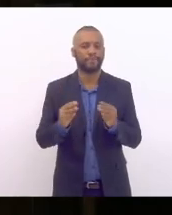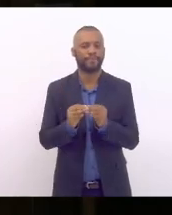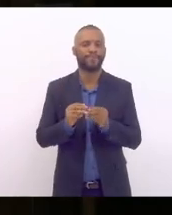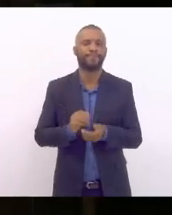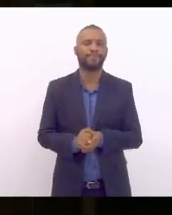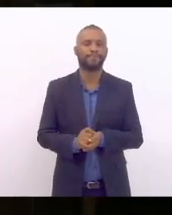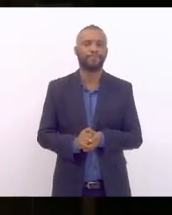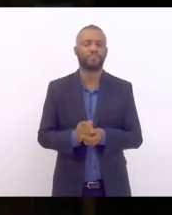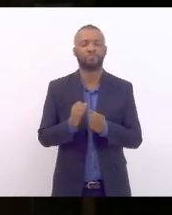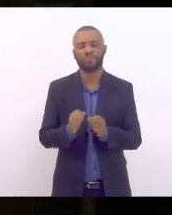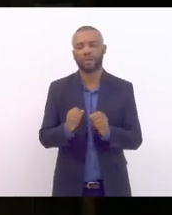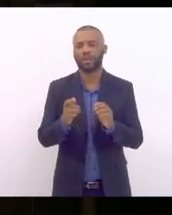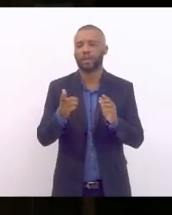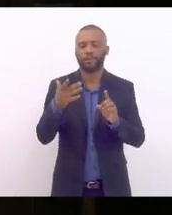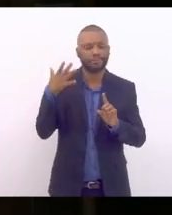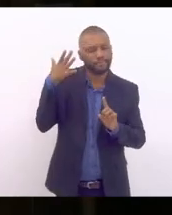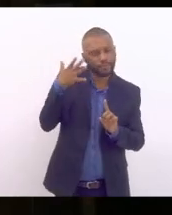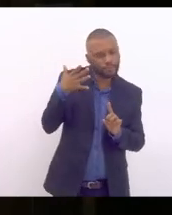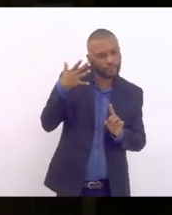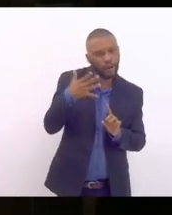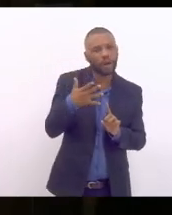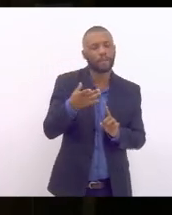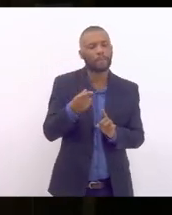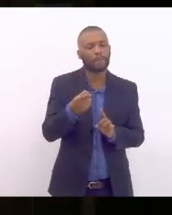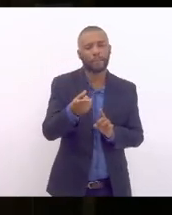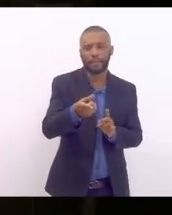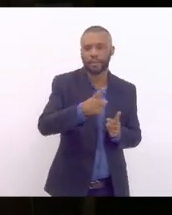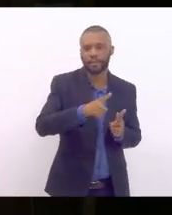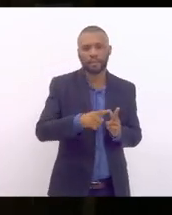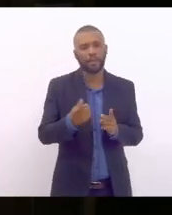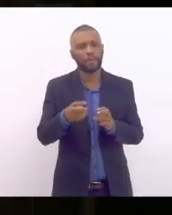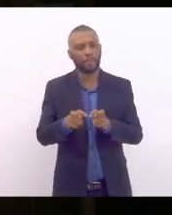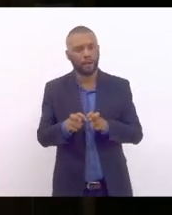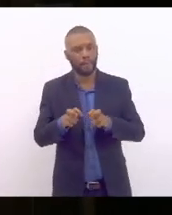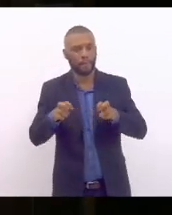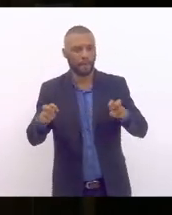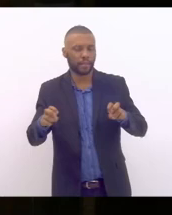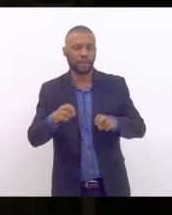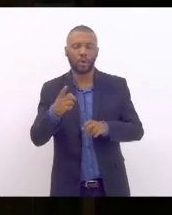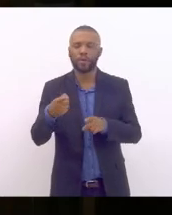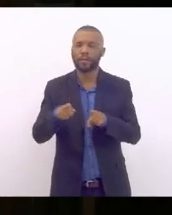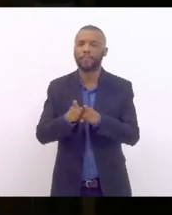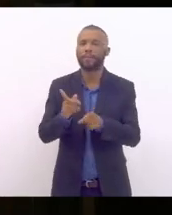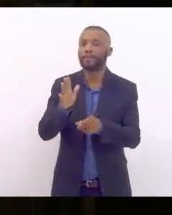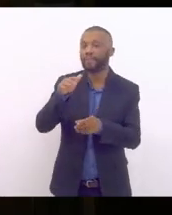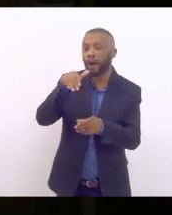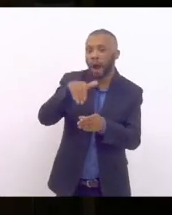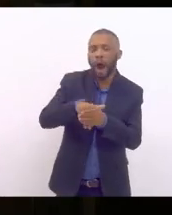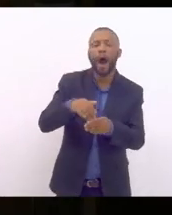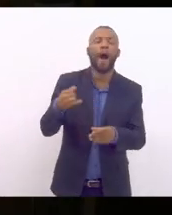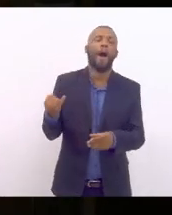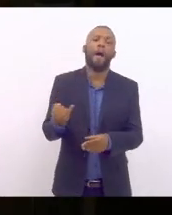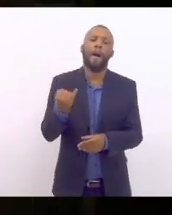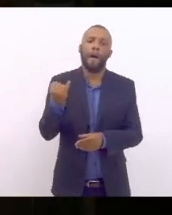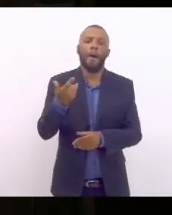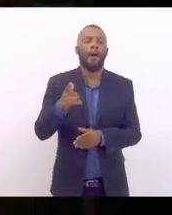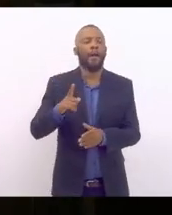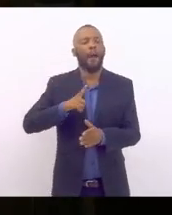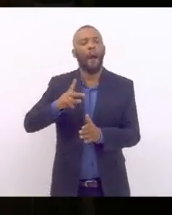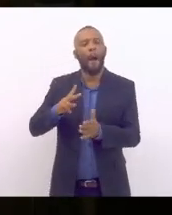através do fórum permanente seja através da mesa e até de votações importantes que e